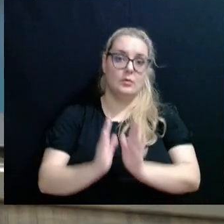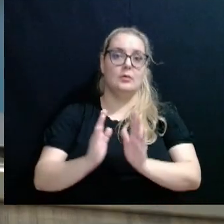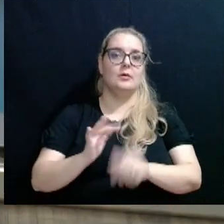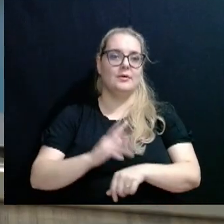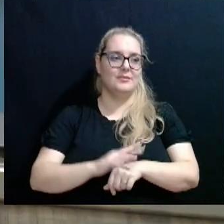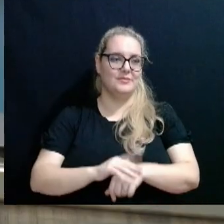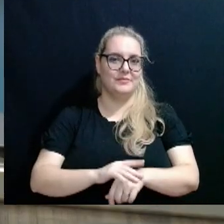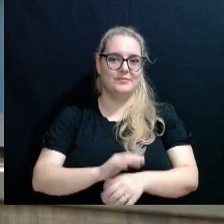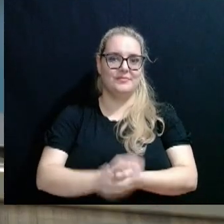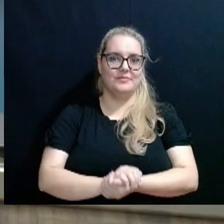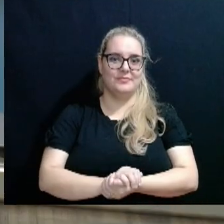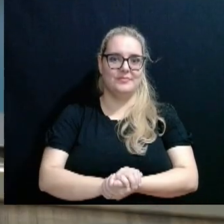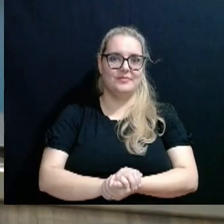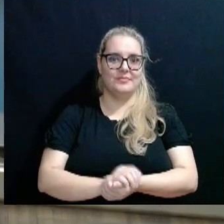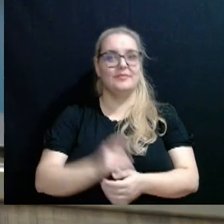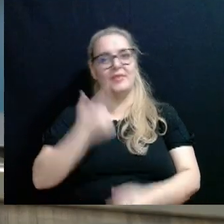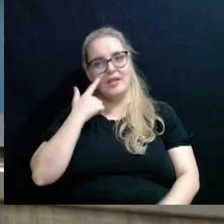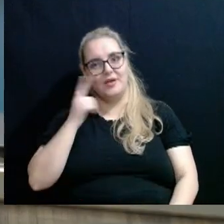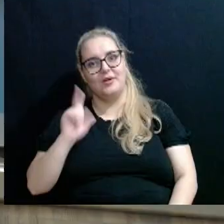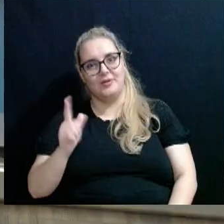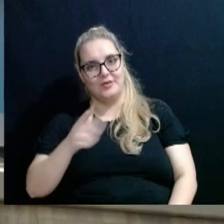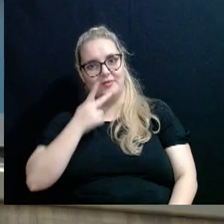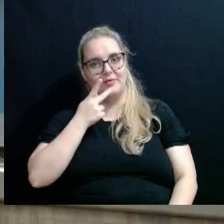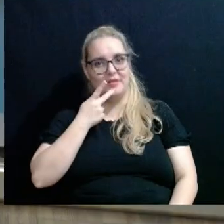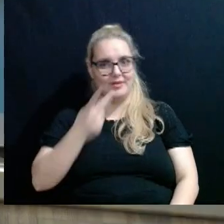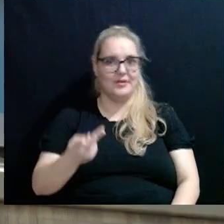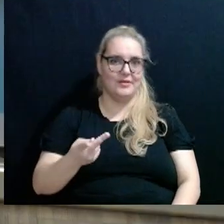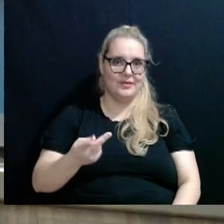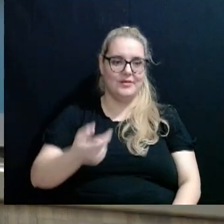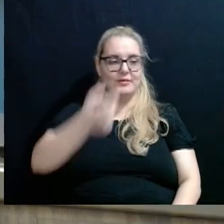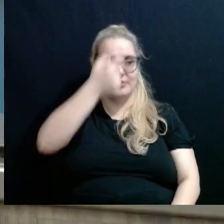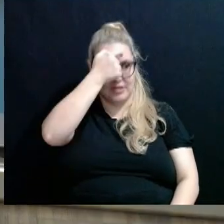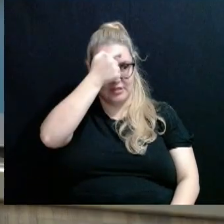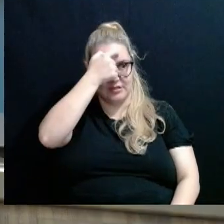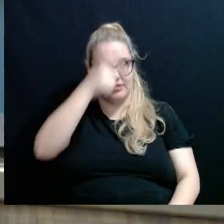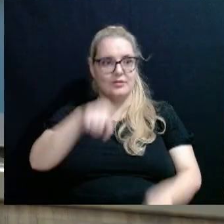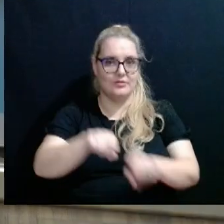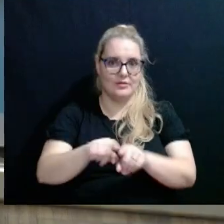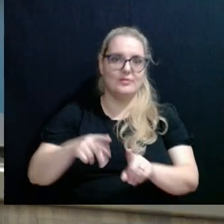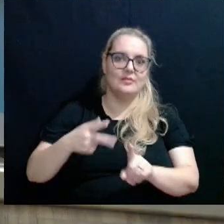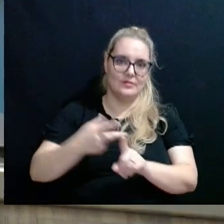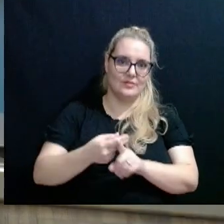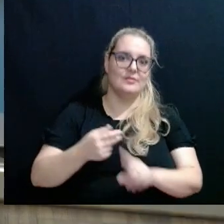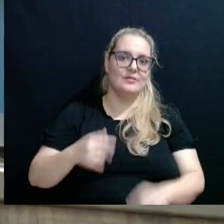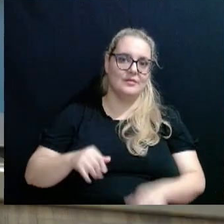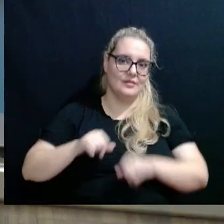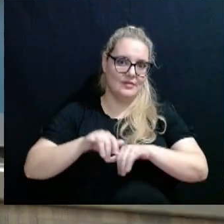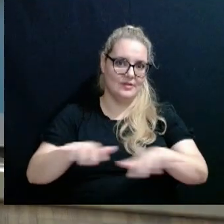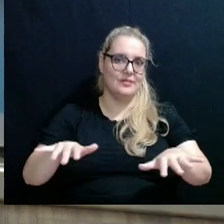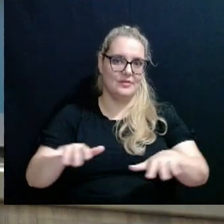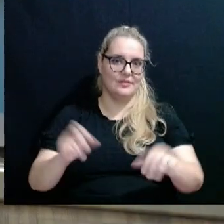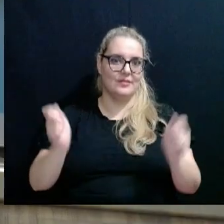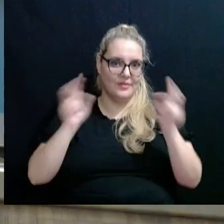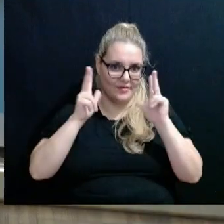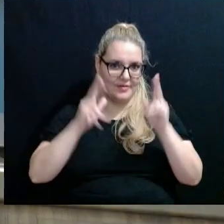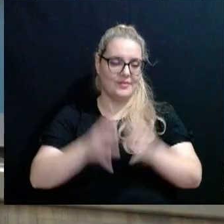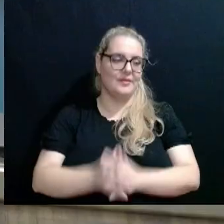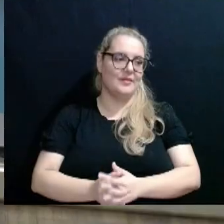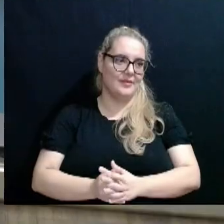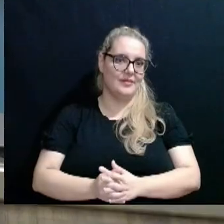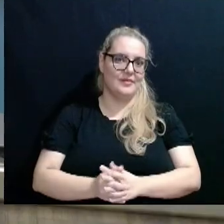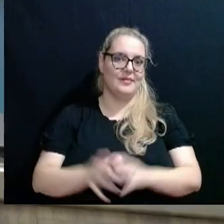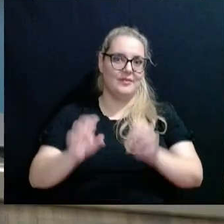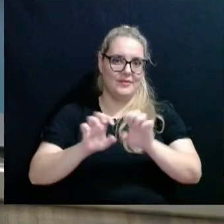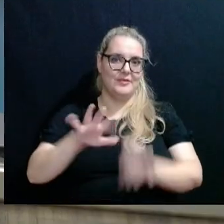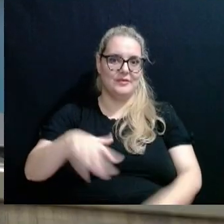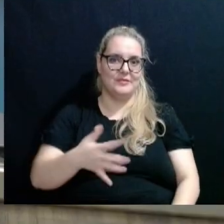Brasil diante essa doença. E é claro, né, falando sobre aí a conscientização também da vacinação, ficar de